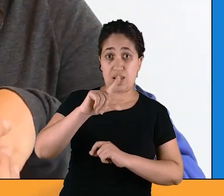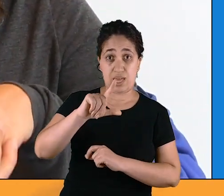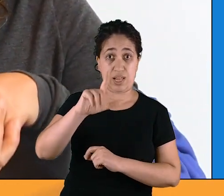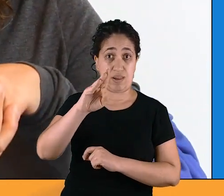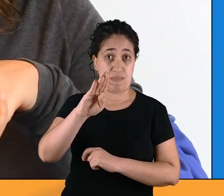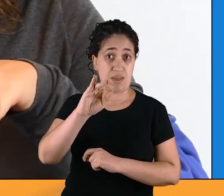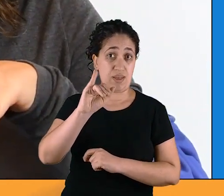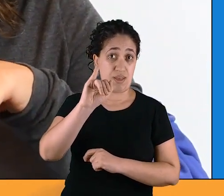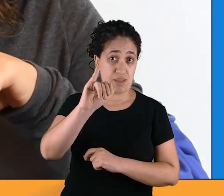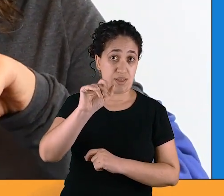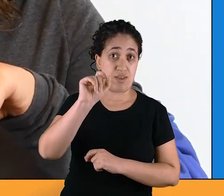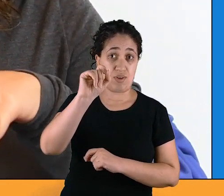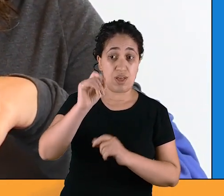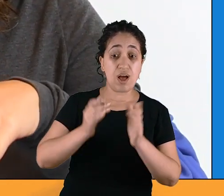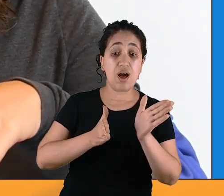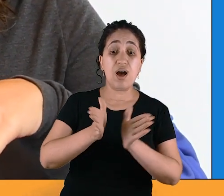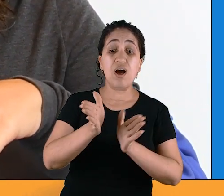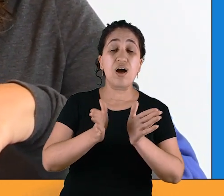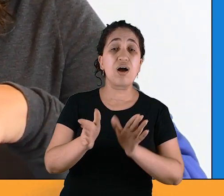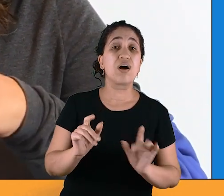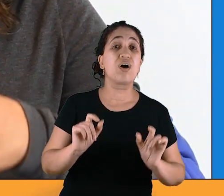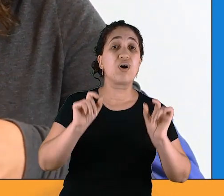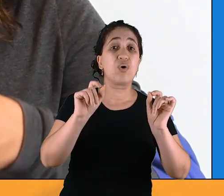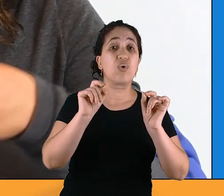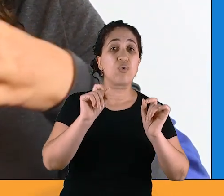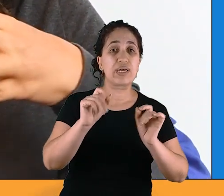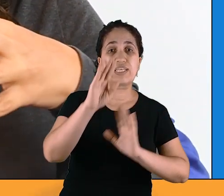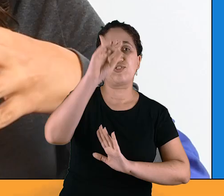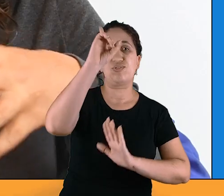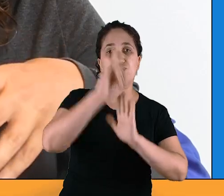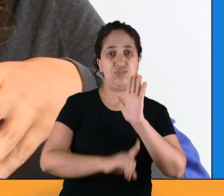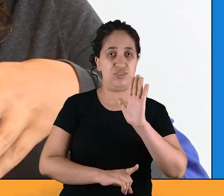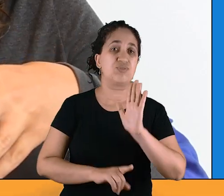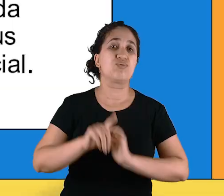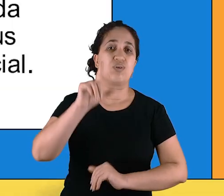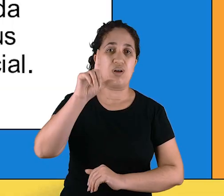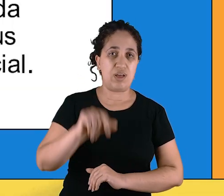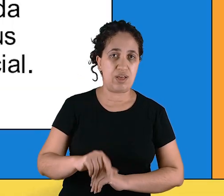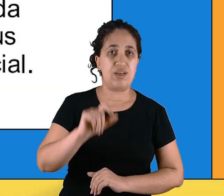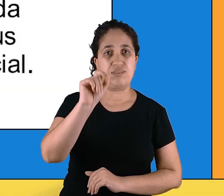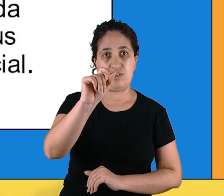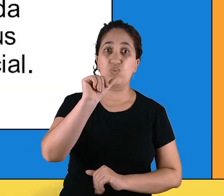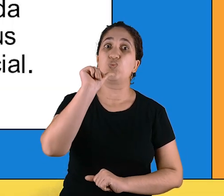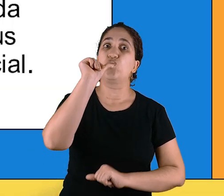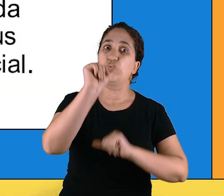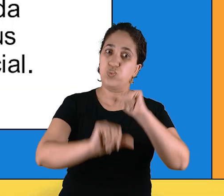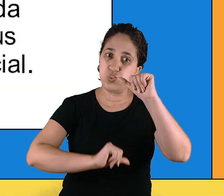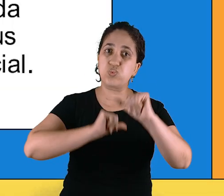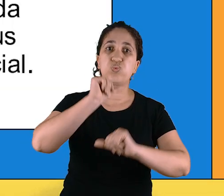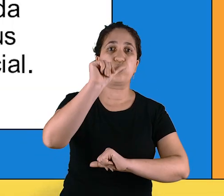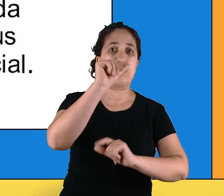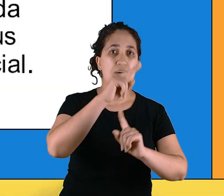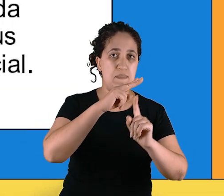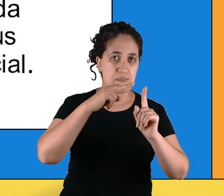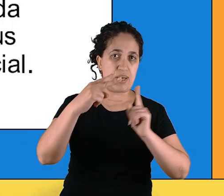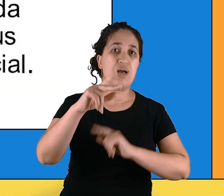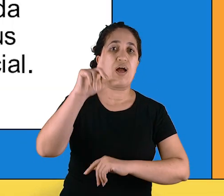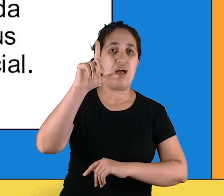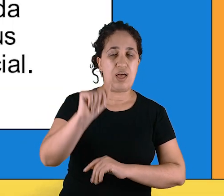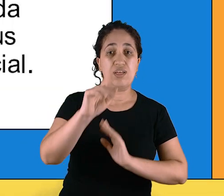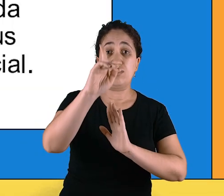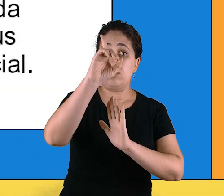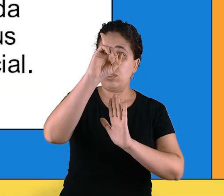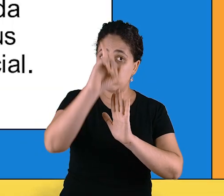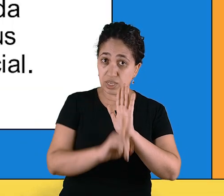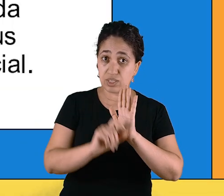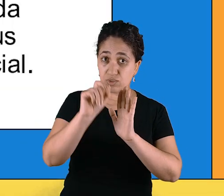Lei Brasileira de Inclusão, a acessibilidade é considerada um direito. Então, é uma mudança grande de perspectiva. É um